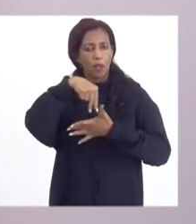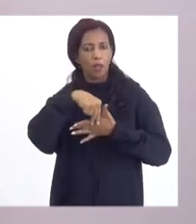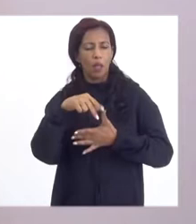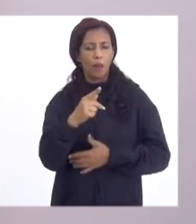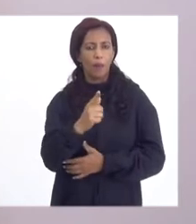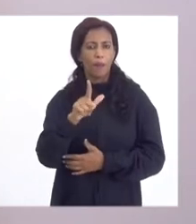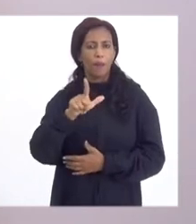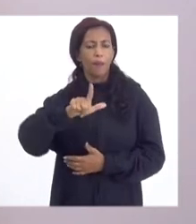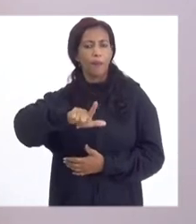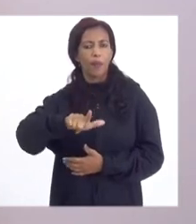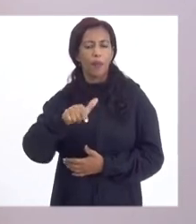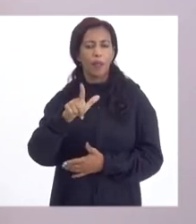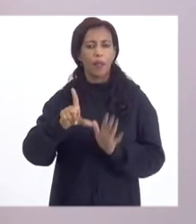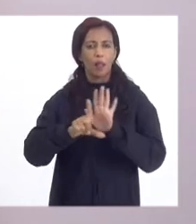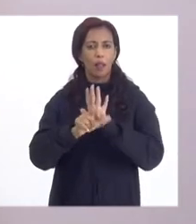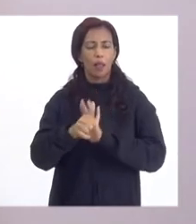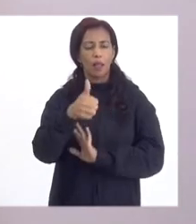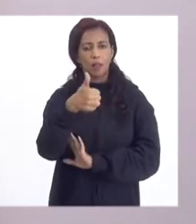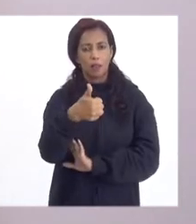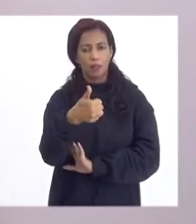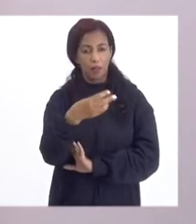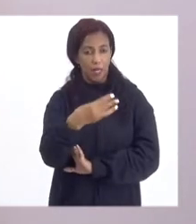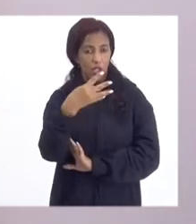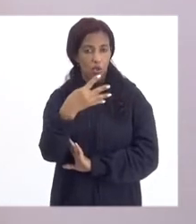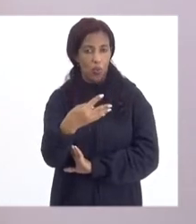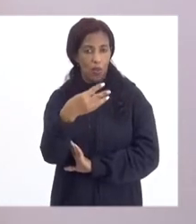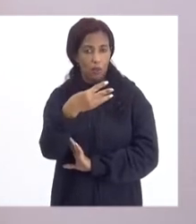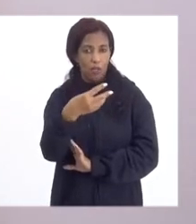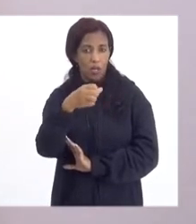ao projeto de lei 3439-21.